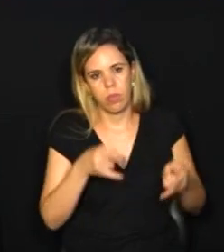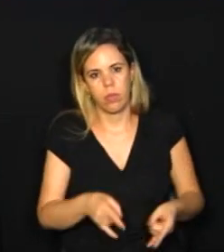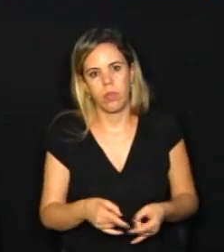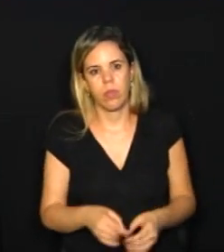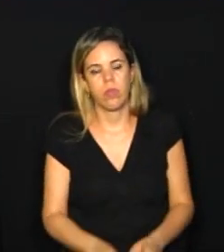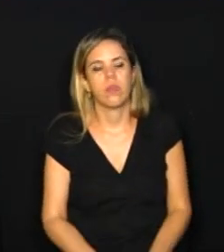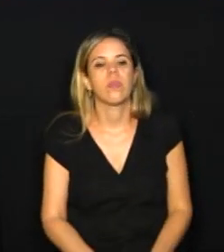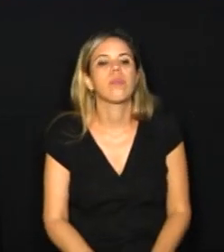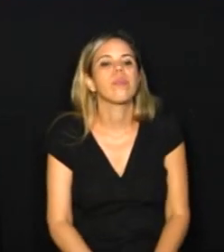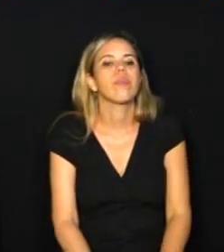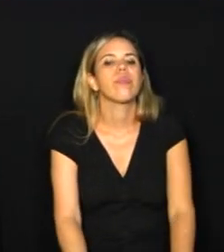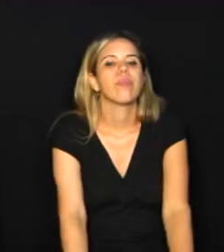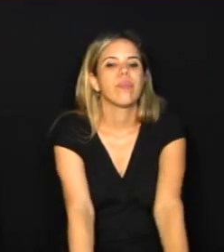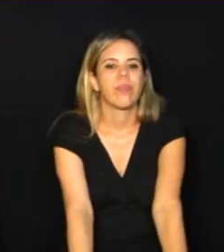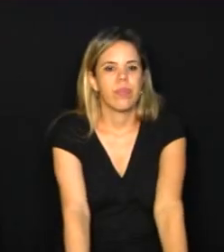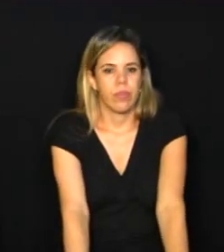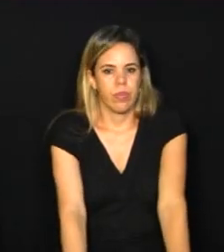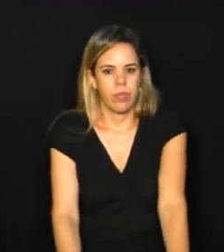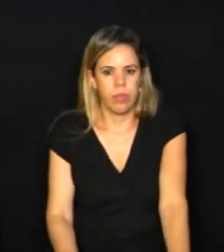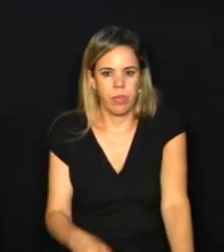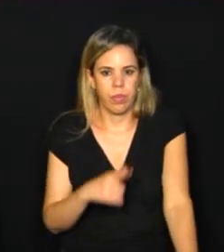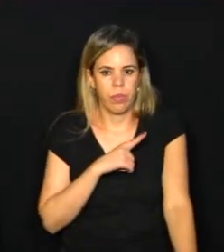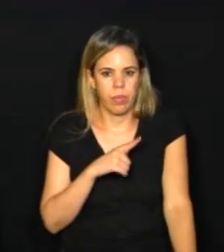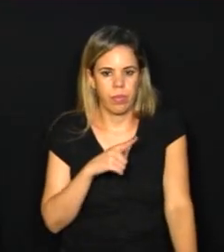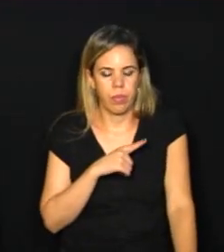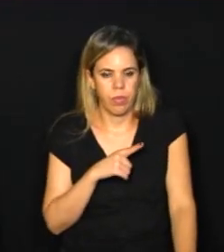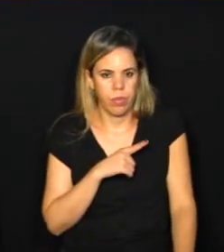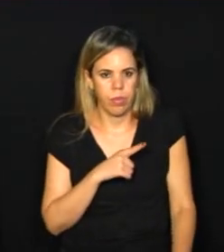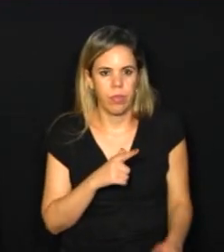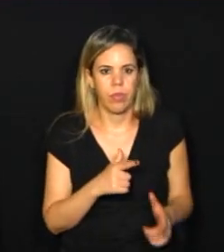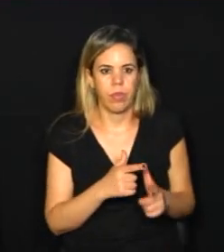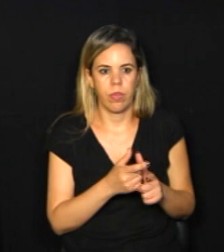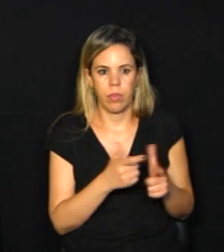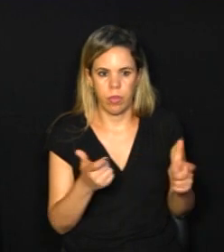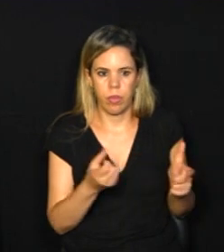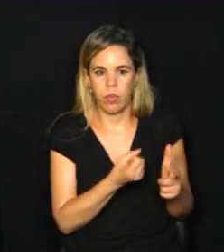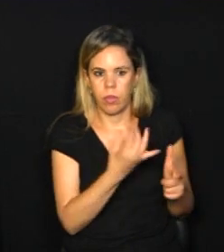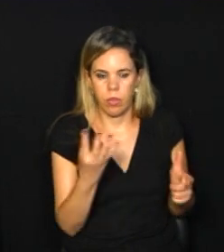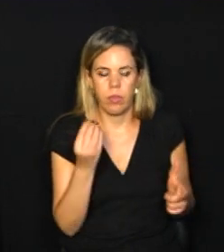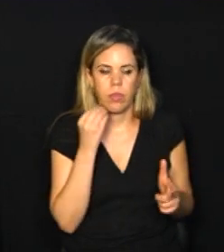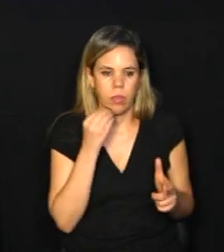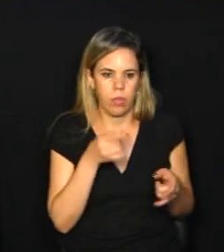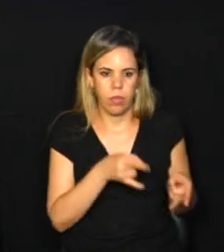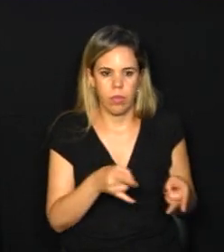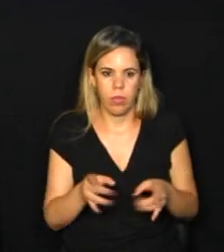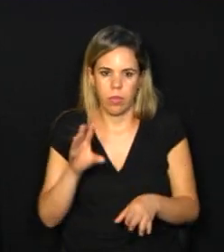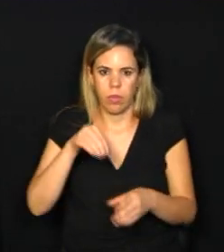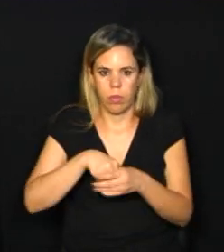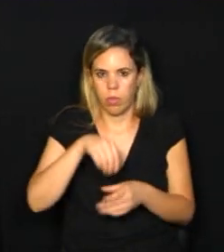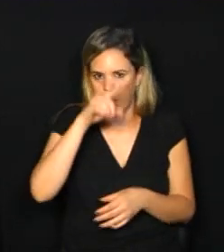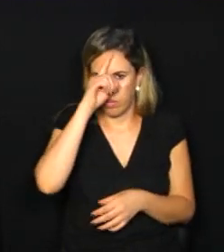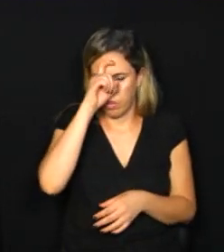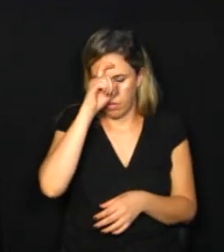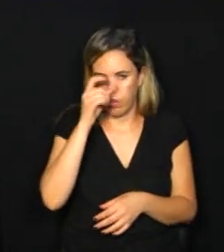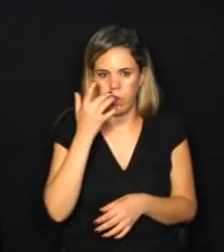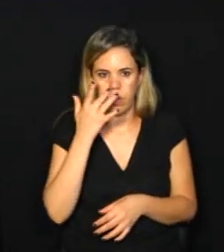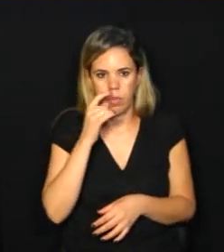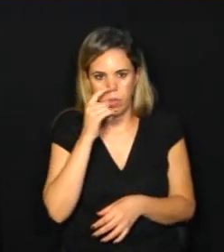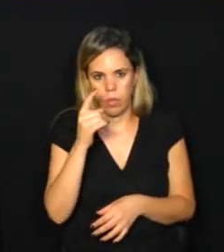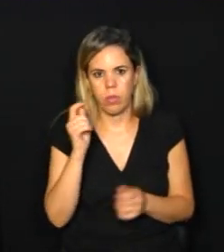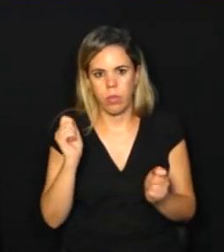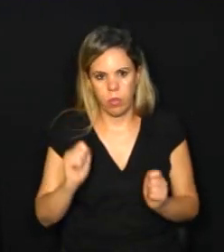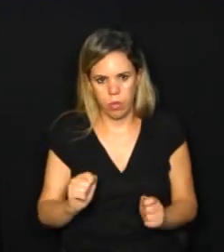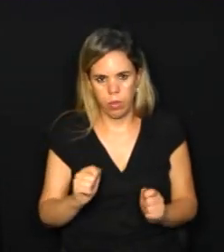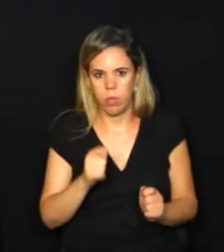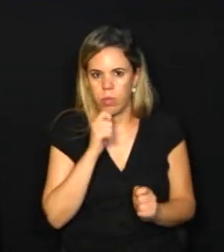disponíveis. Temos, na ampliação possível, leitos dentro do Hospital Ouro Verde. Nós